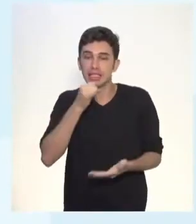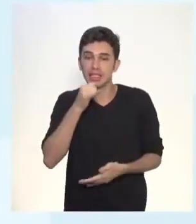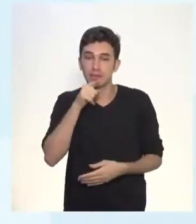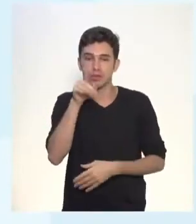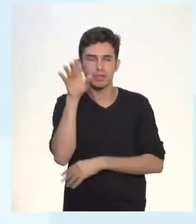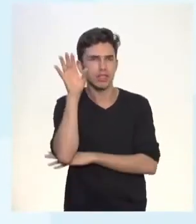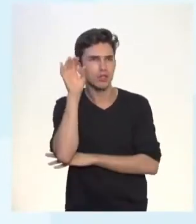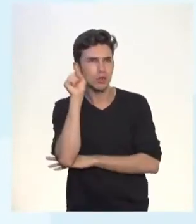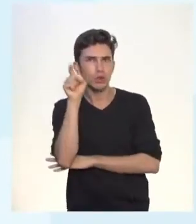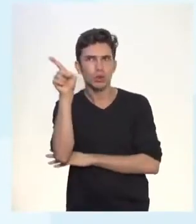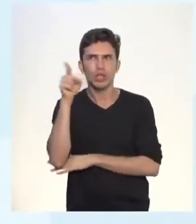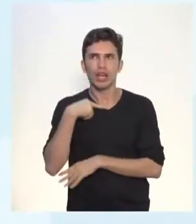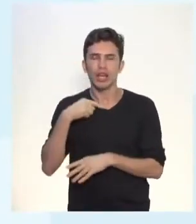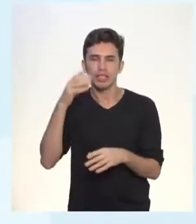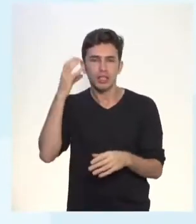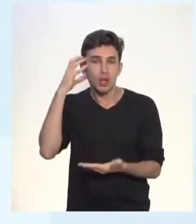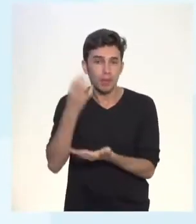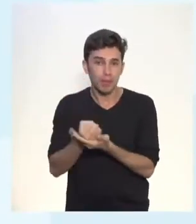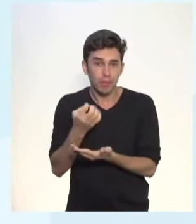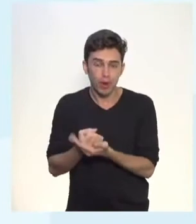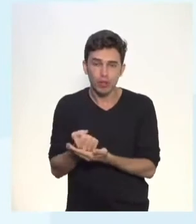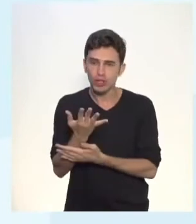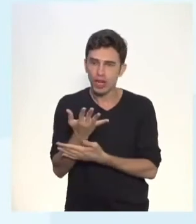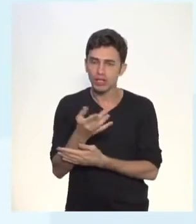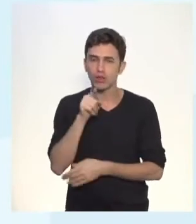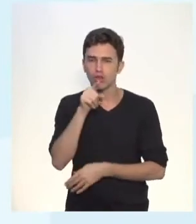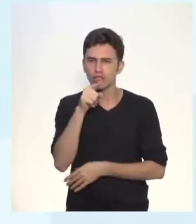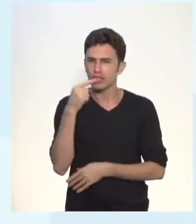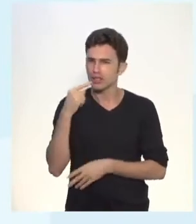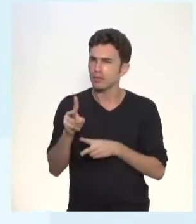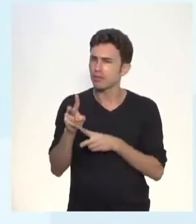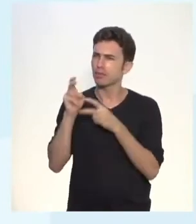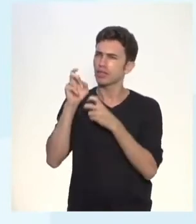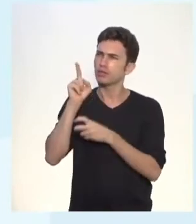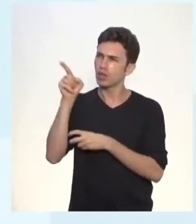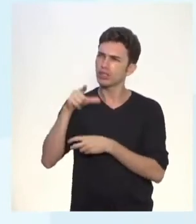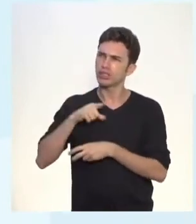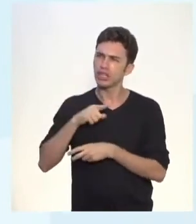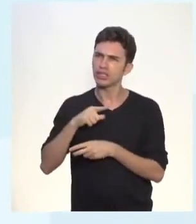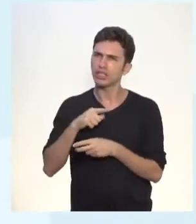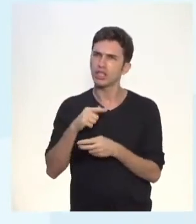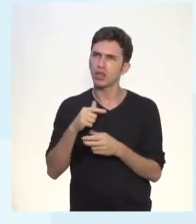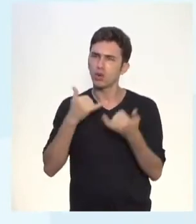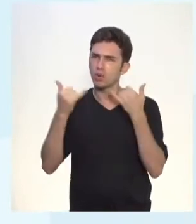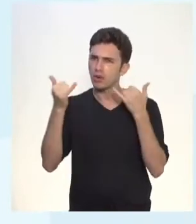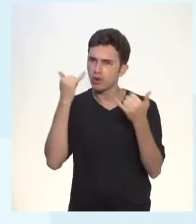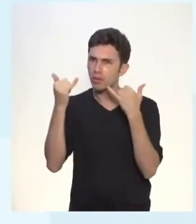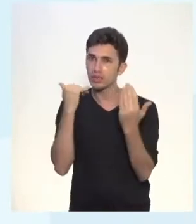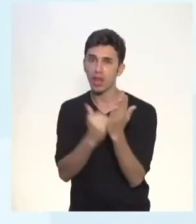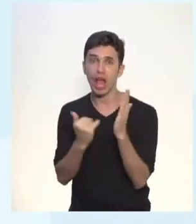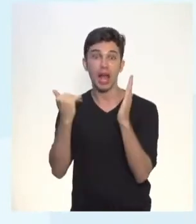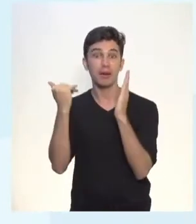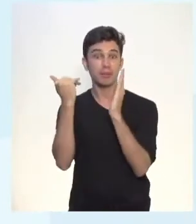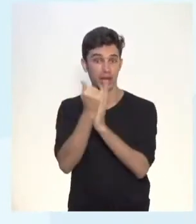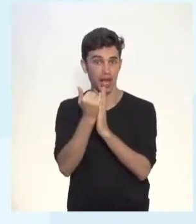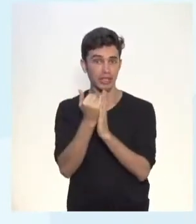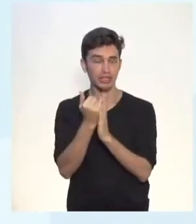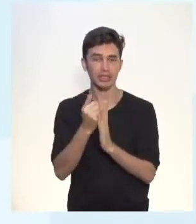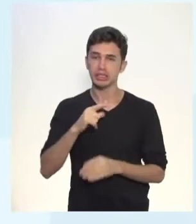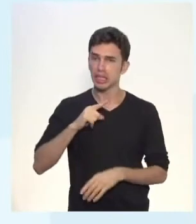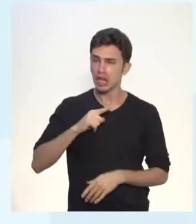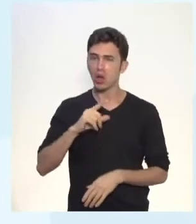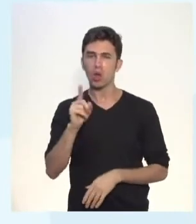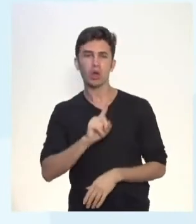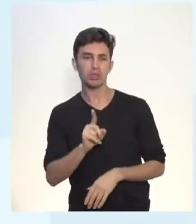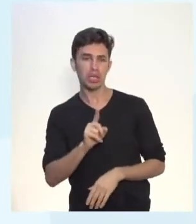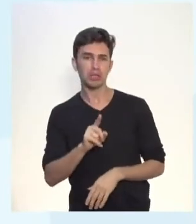podcast, você recebeu ou viu que tem alguma informação a mais, alguma novidade, se você teve alguma novidade aí